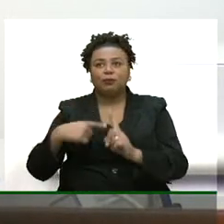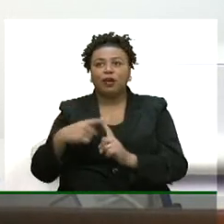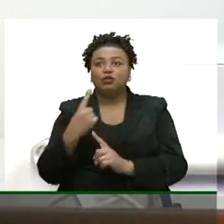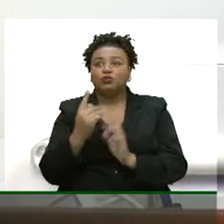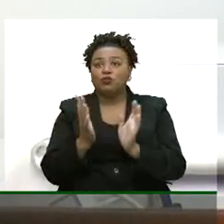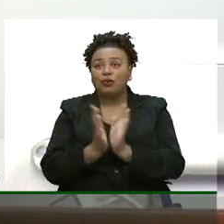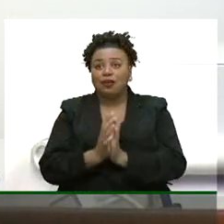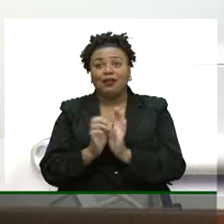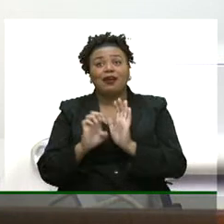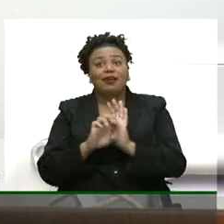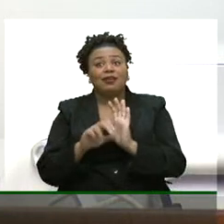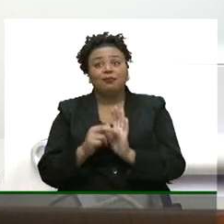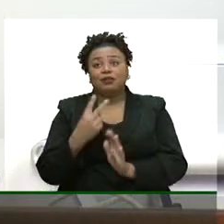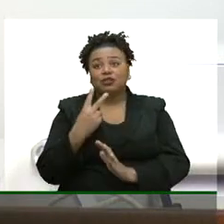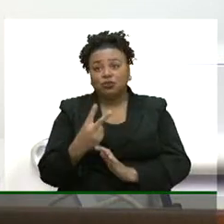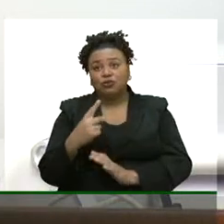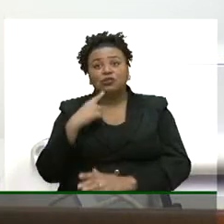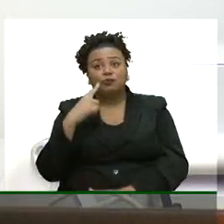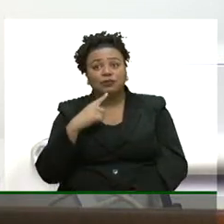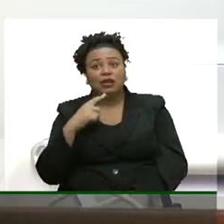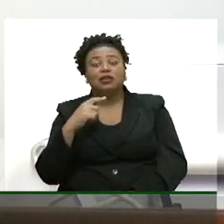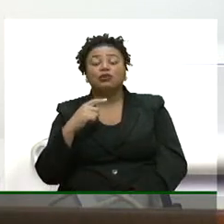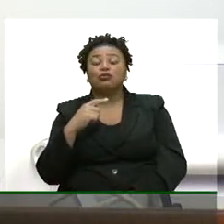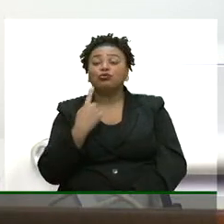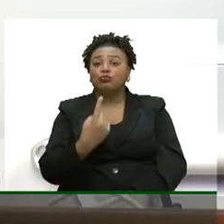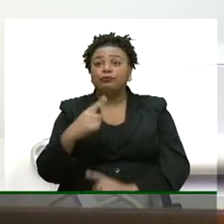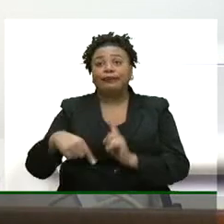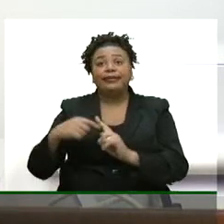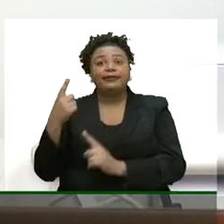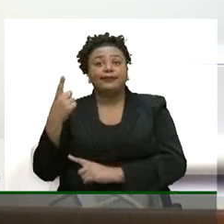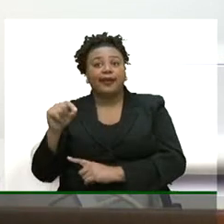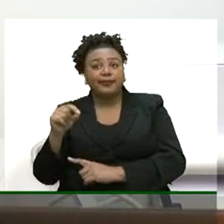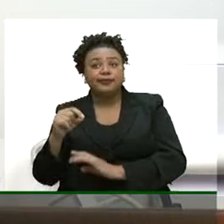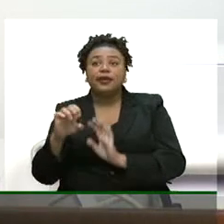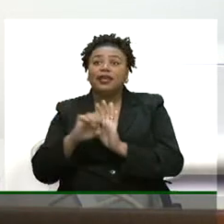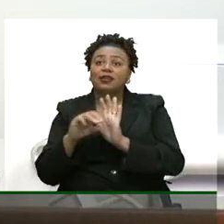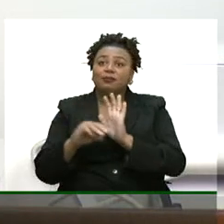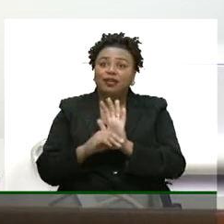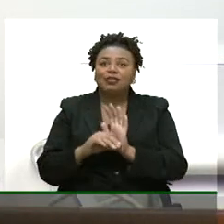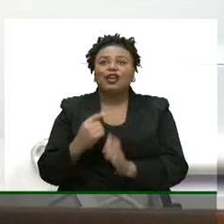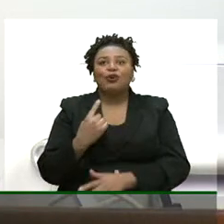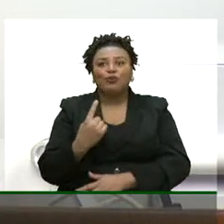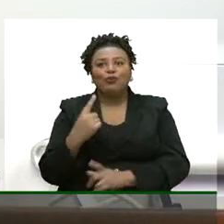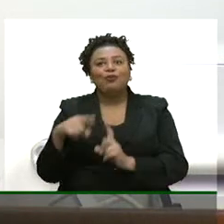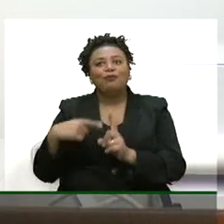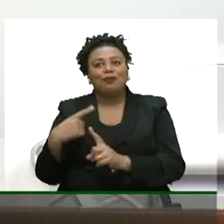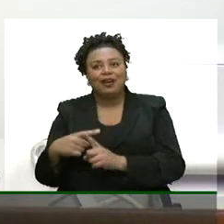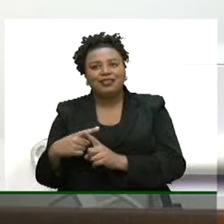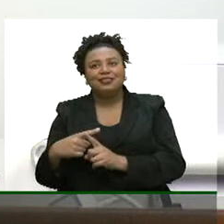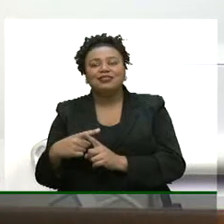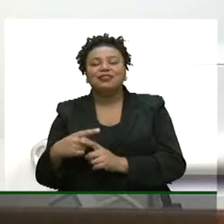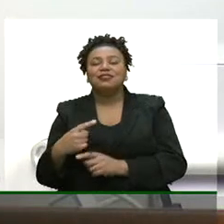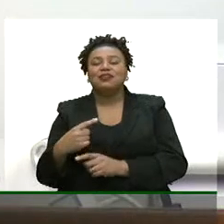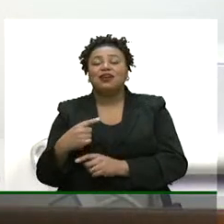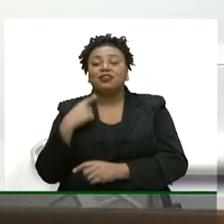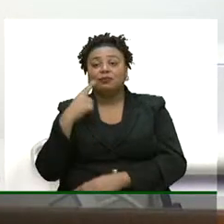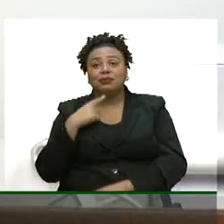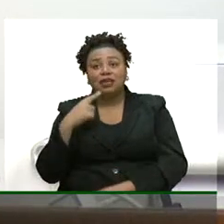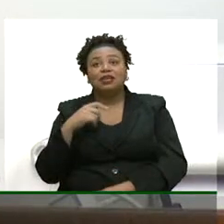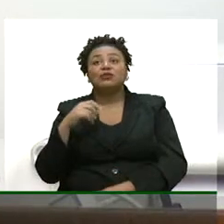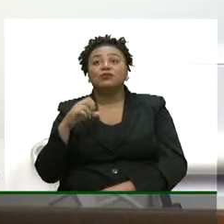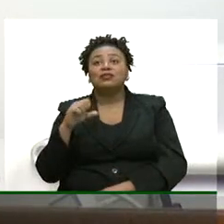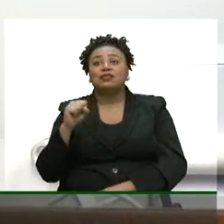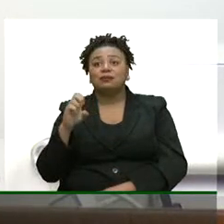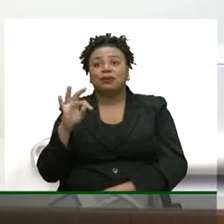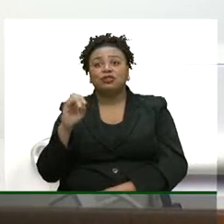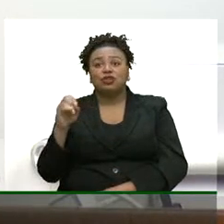deputado. Emenda de número 2, do deputado Adolfo Brito, mais 10 deputados. A emenda de número 3, do deputado Pedro Pereira. A emenda de número 4, do deputado Sebastião